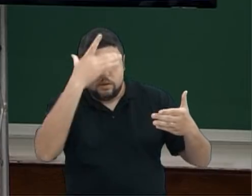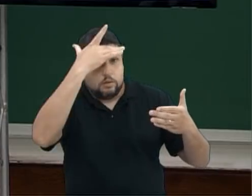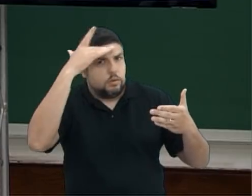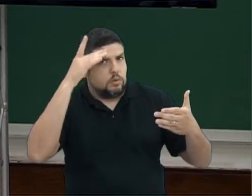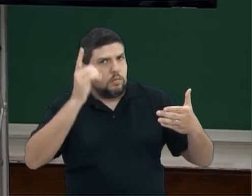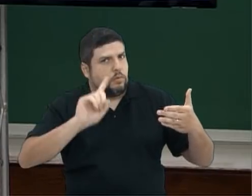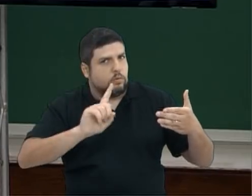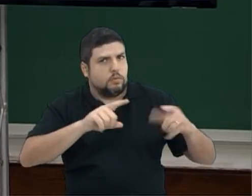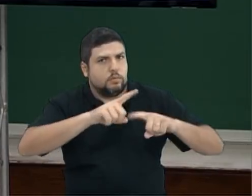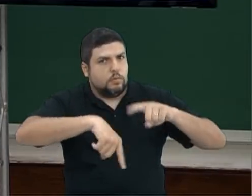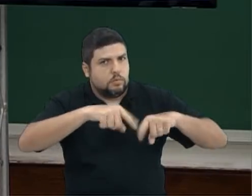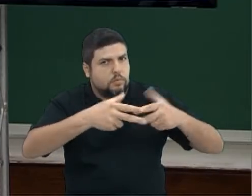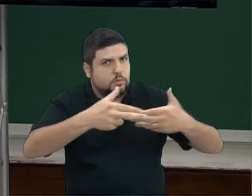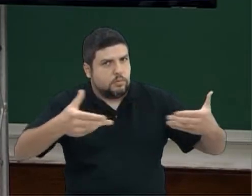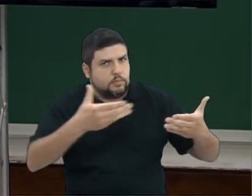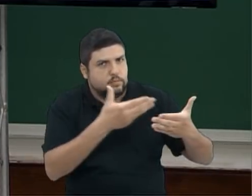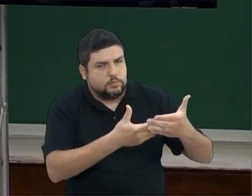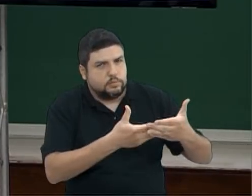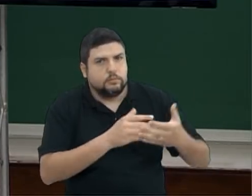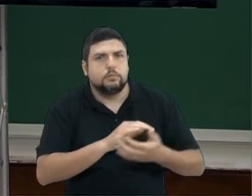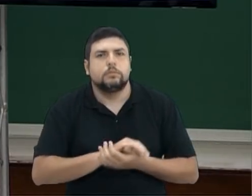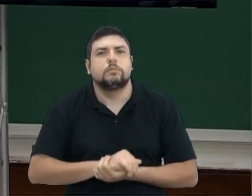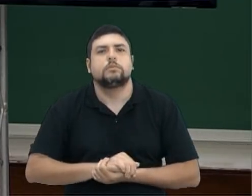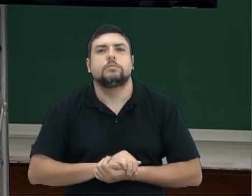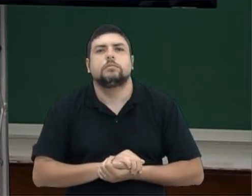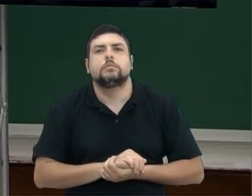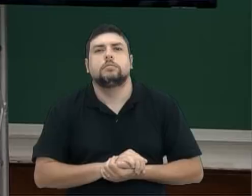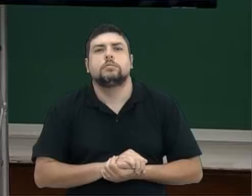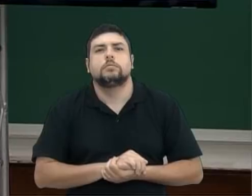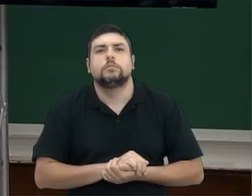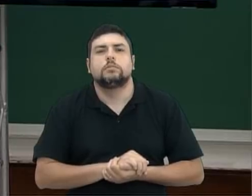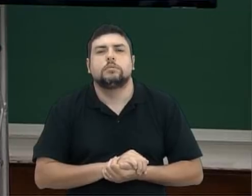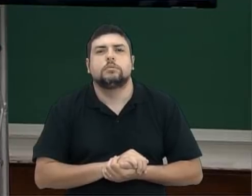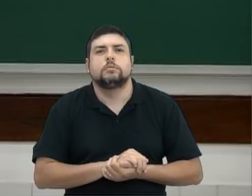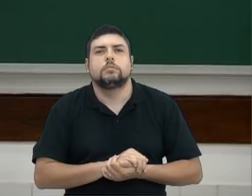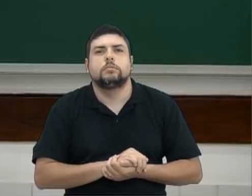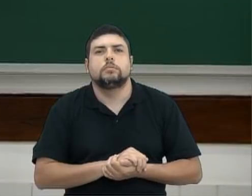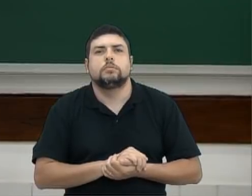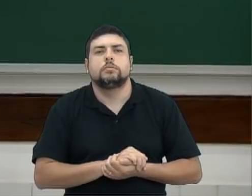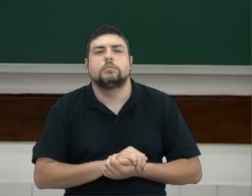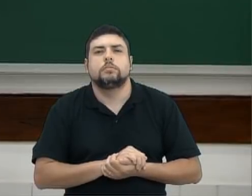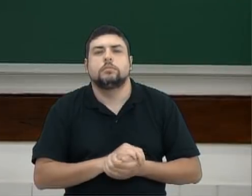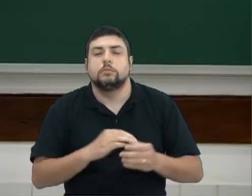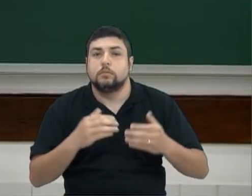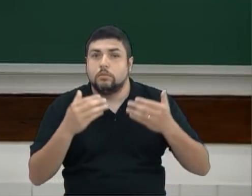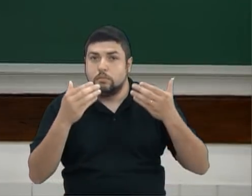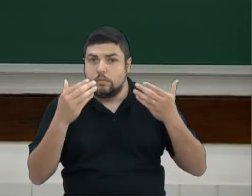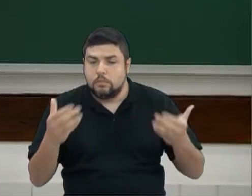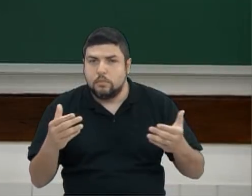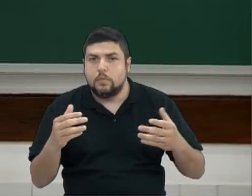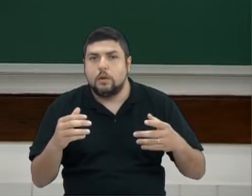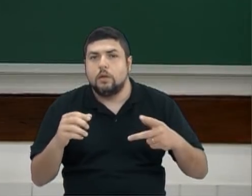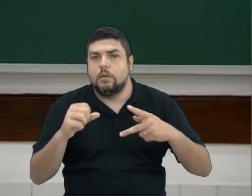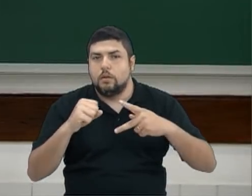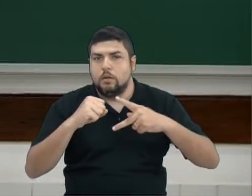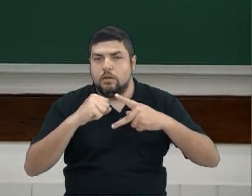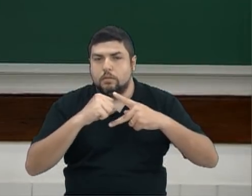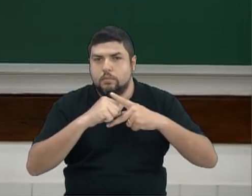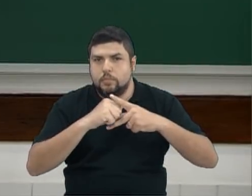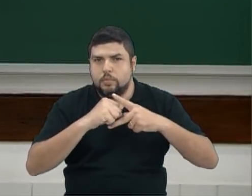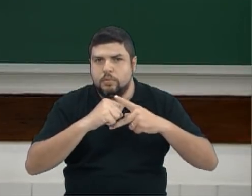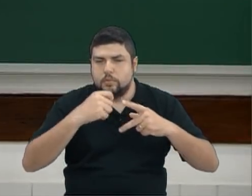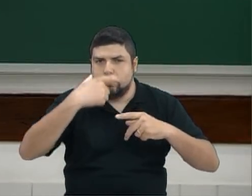um objeto. Vamos lá? Vamos continuar? Então, pessoal, os pronomes pessoais. Nós falamos que os pronomes têm